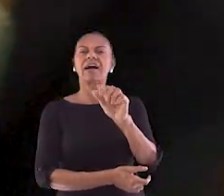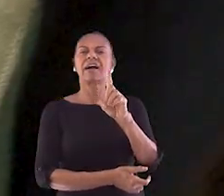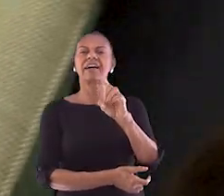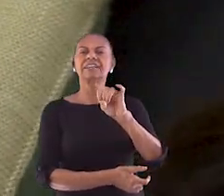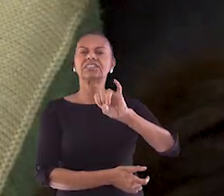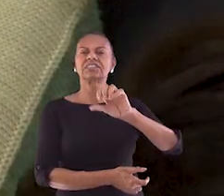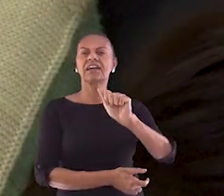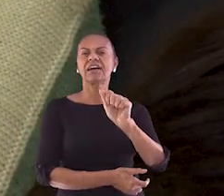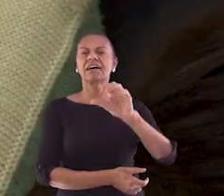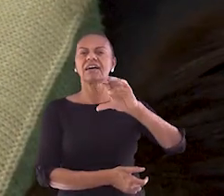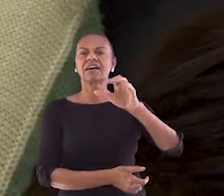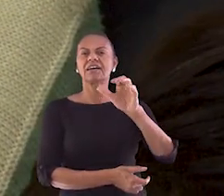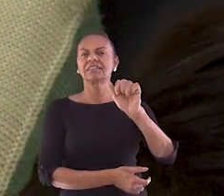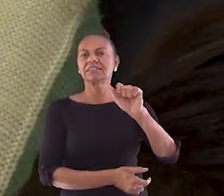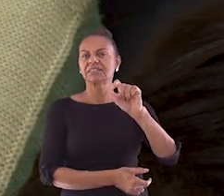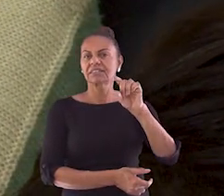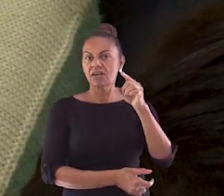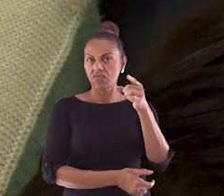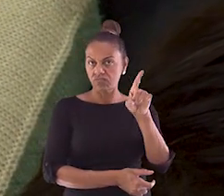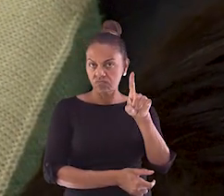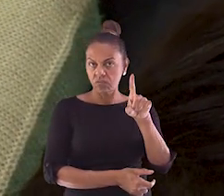aqui.